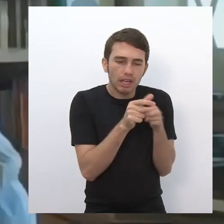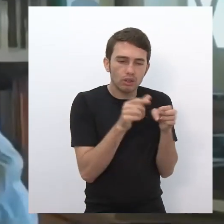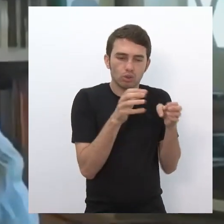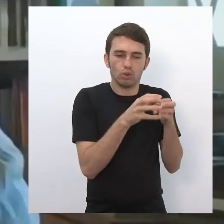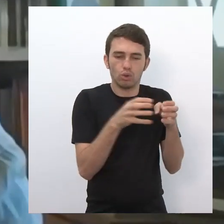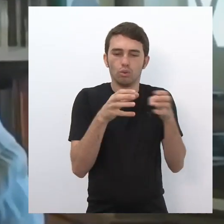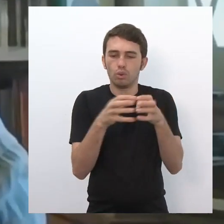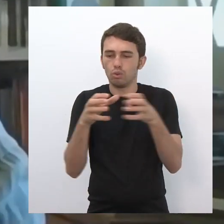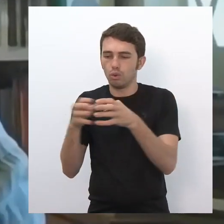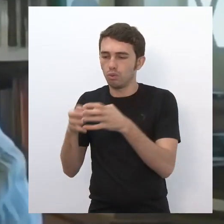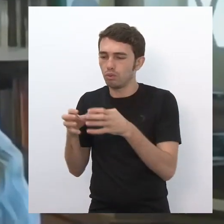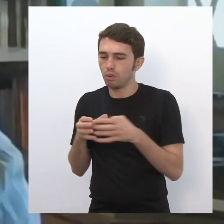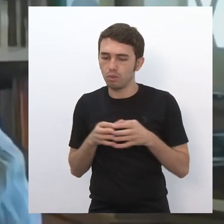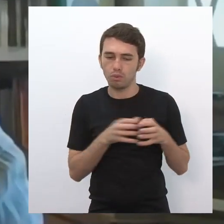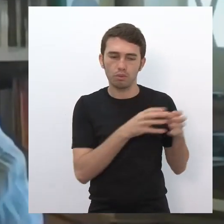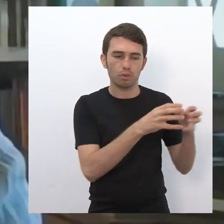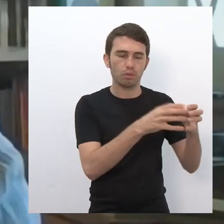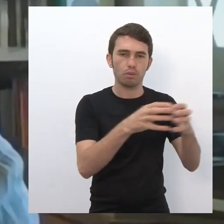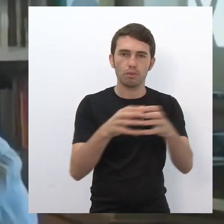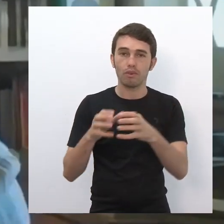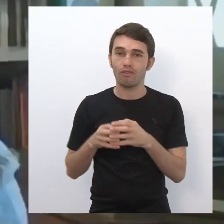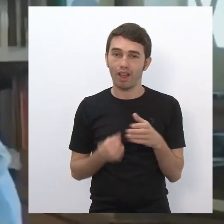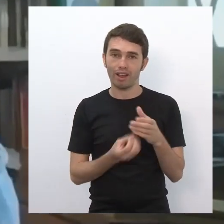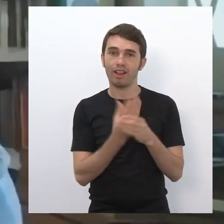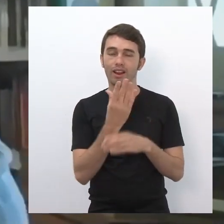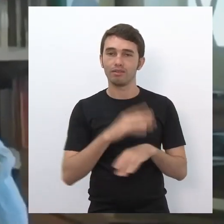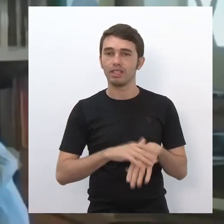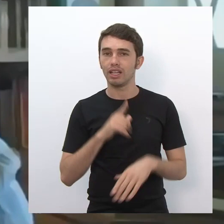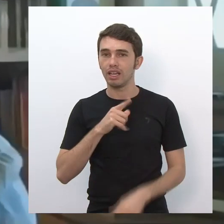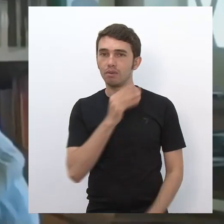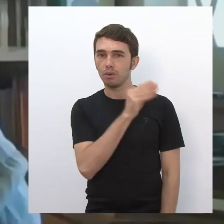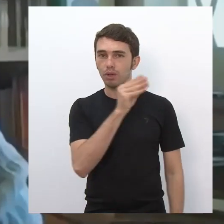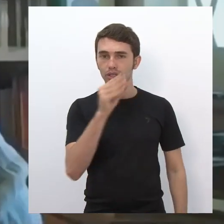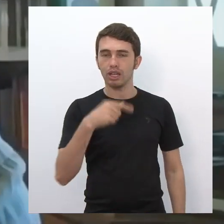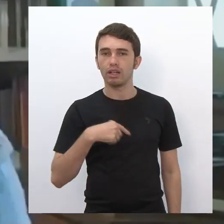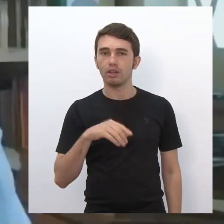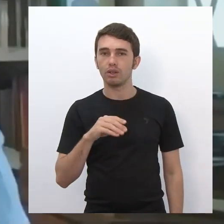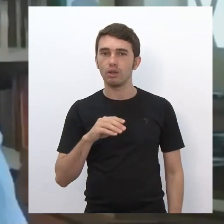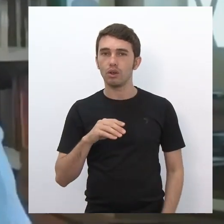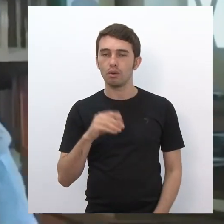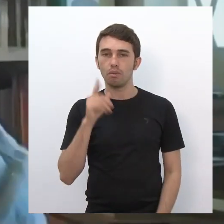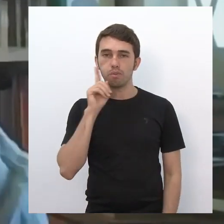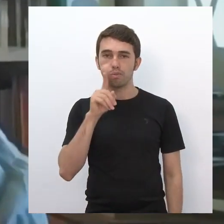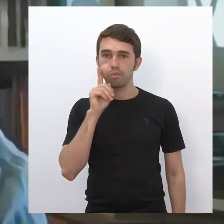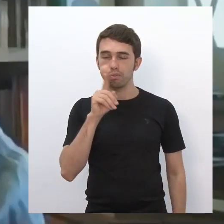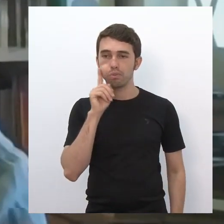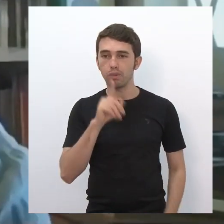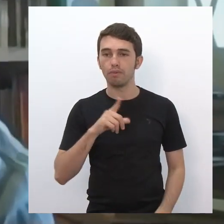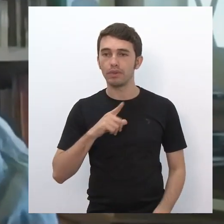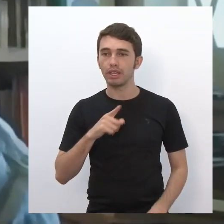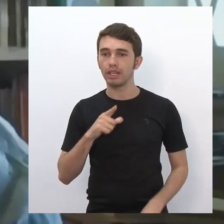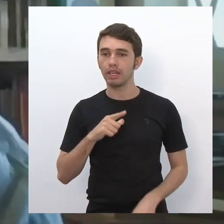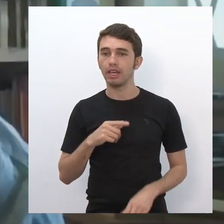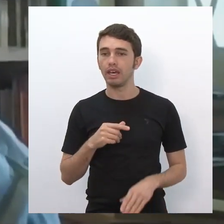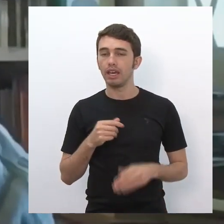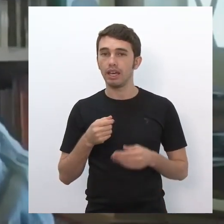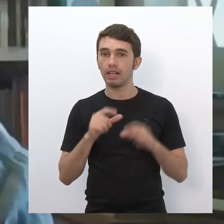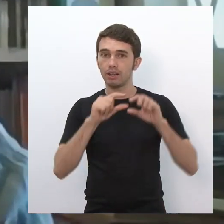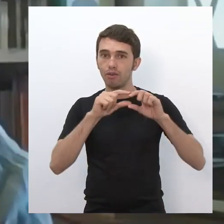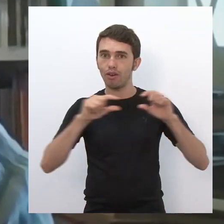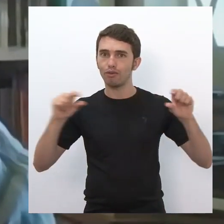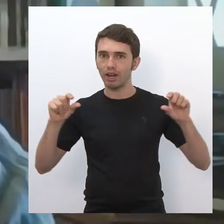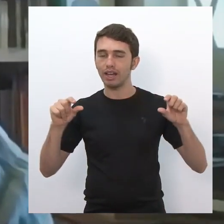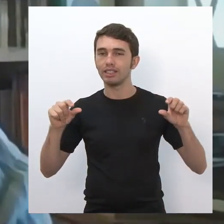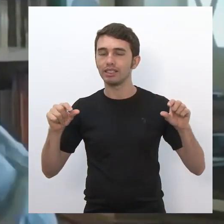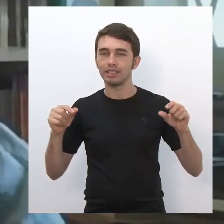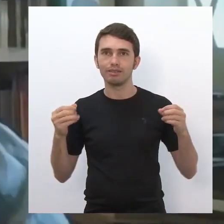constituindo, né? Nós temos um bibliotecário americano chamado David Lanks, que tem uma frase magistral sobre